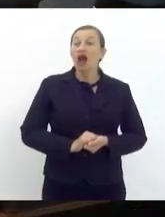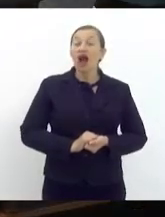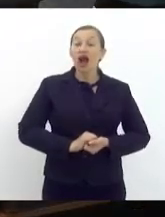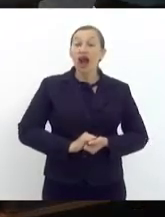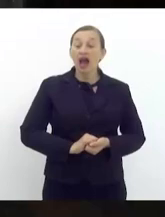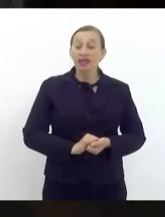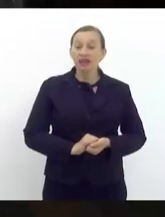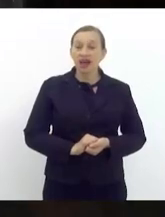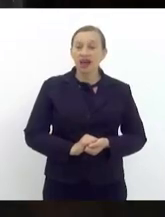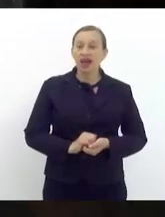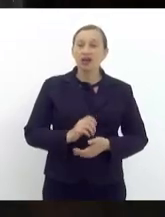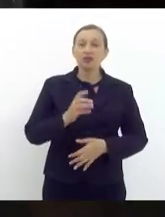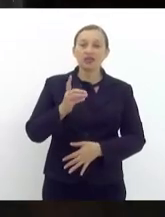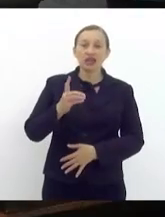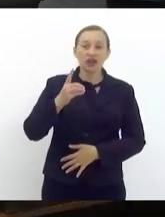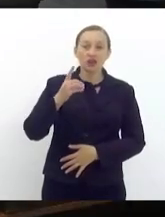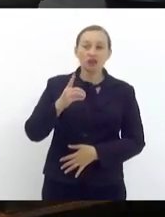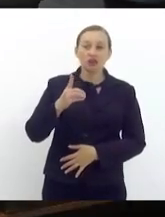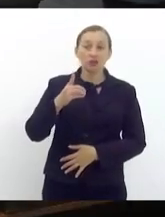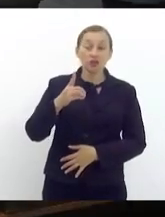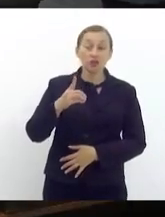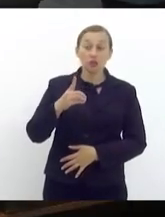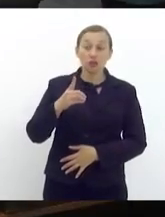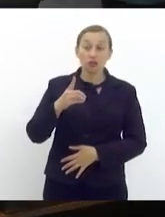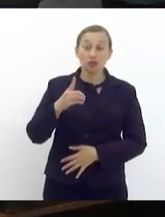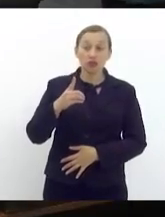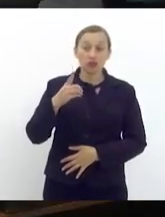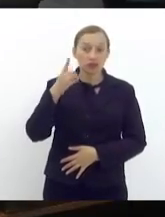Deputado Léo Vieira.